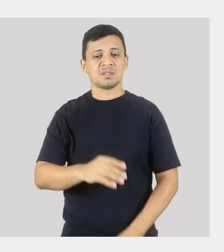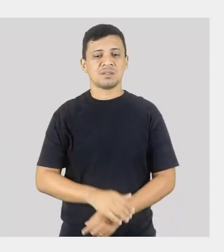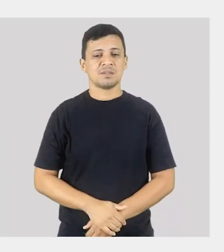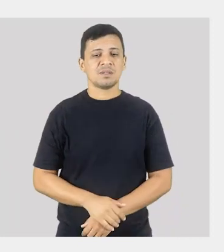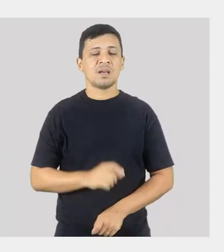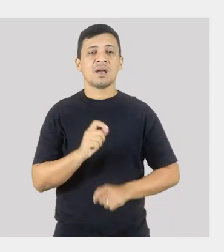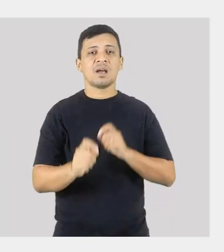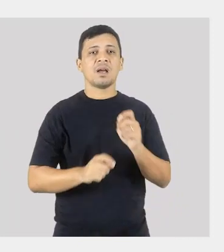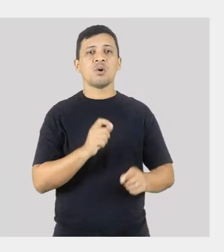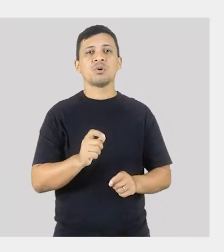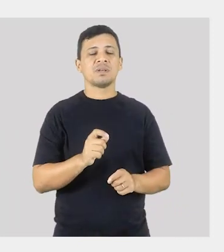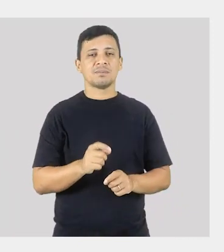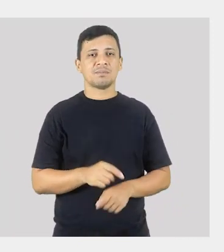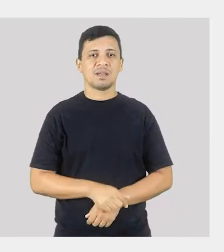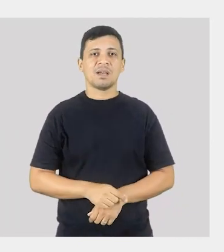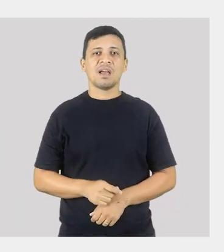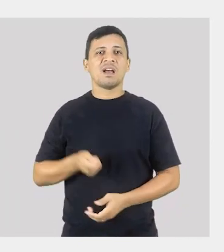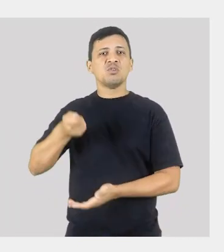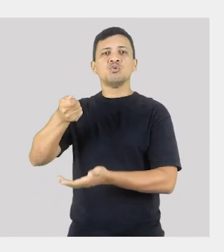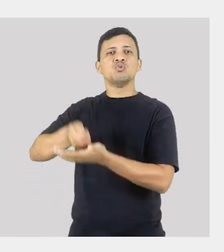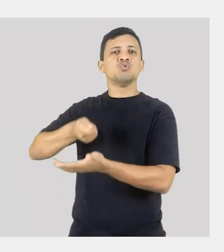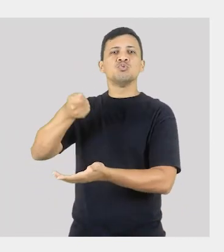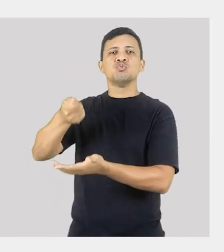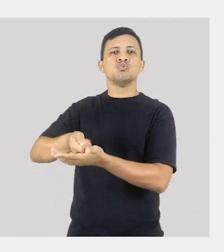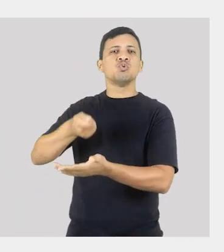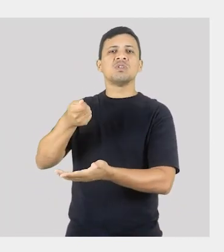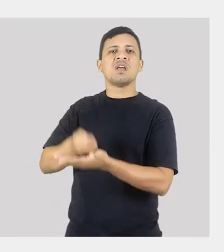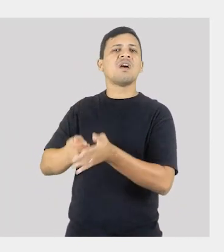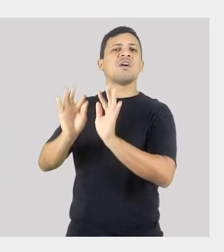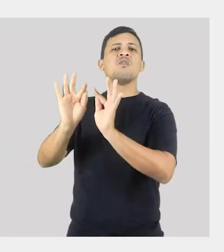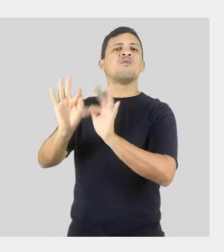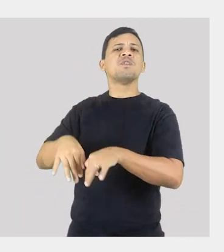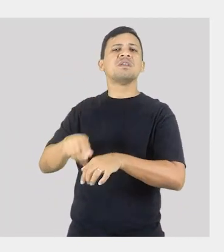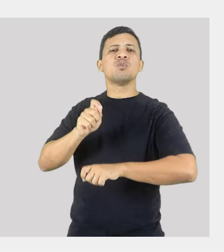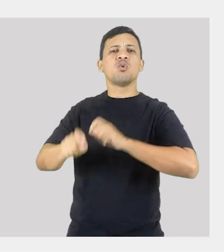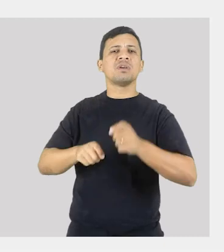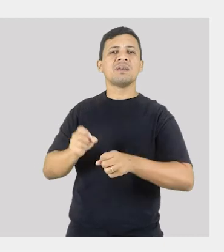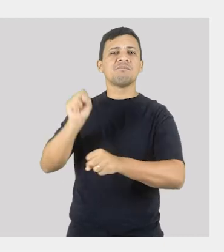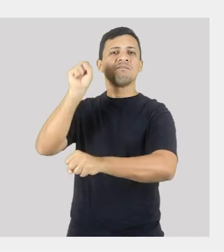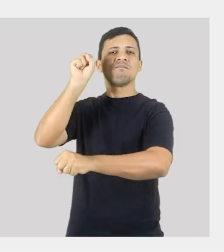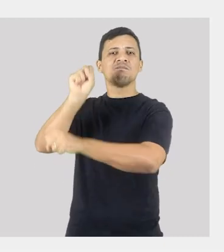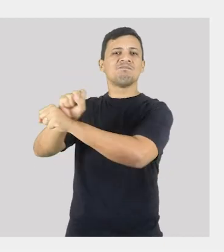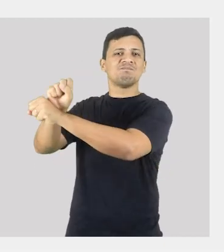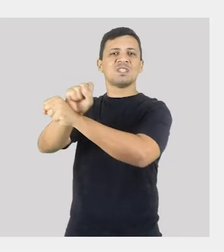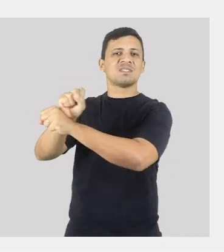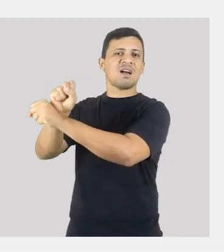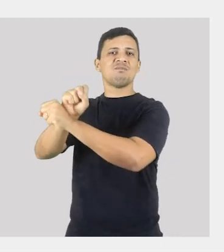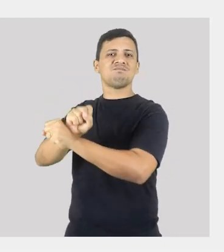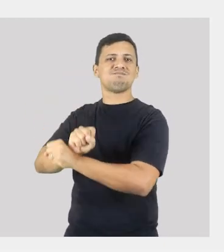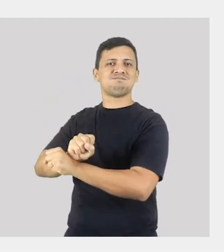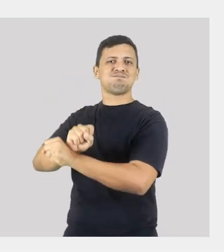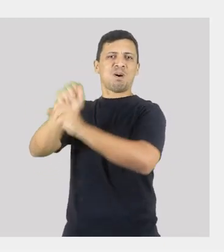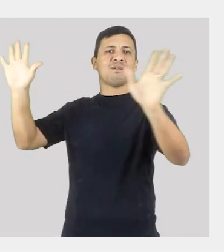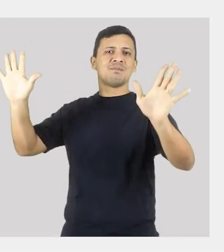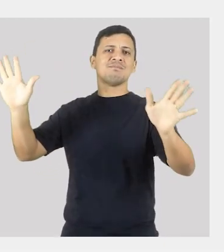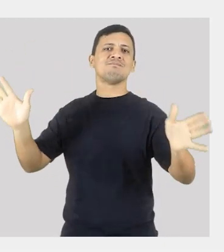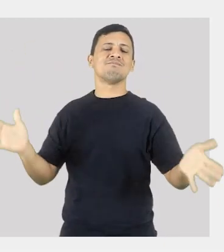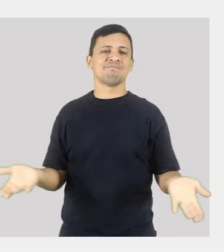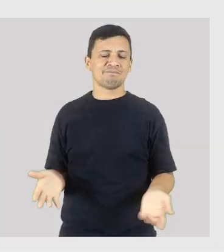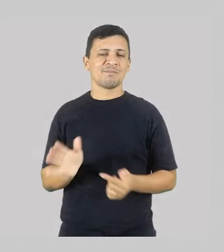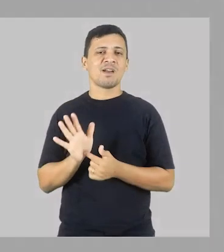chamada questão abolicionista. A questão abolicionista, que vai nos mostrar um